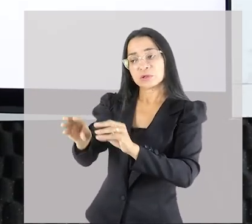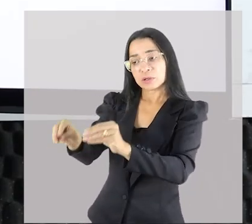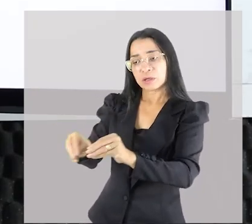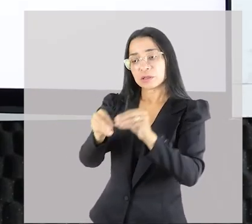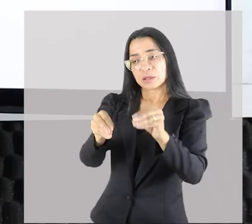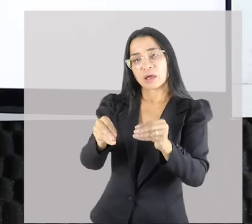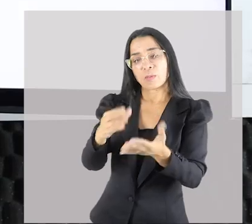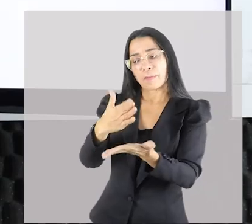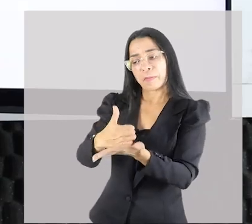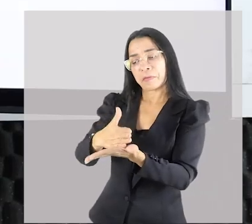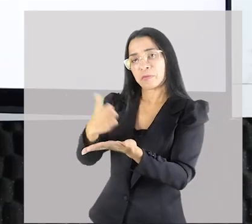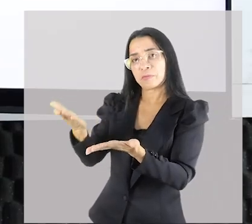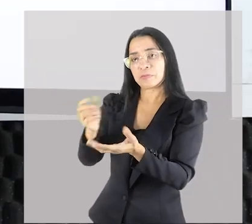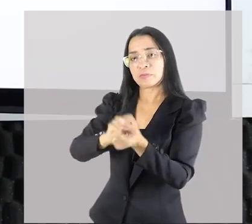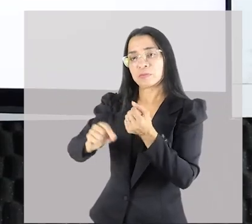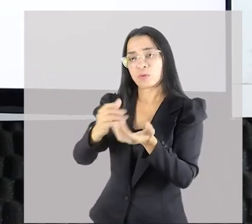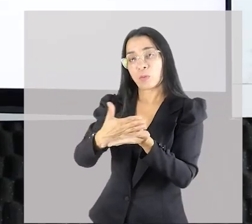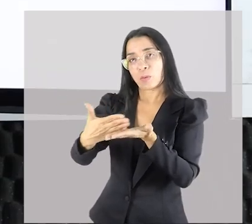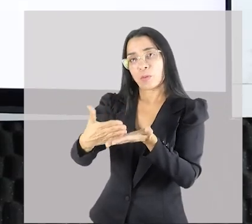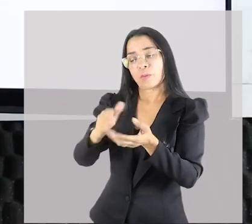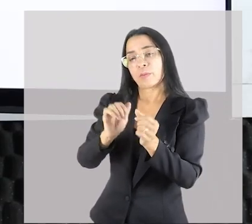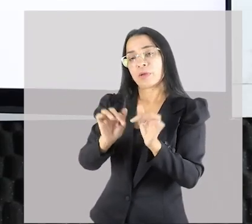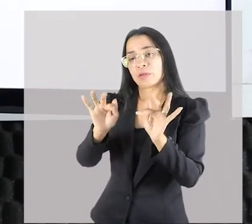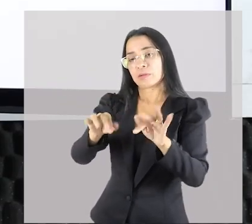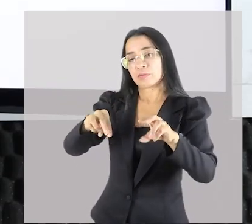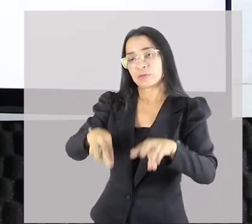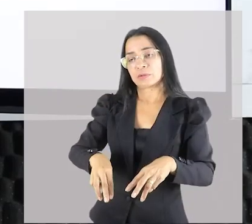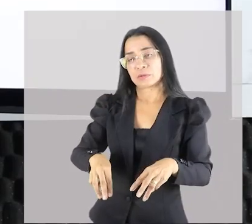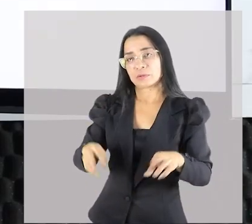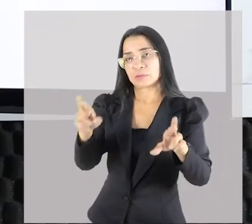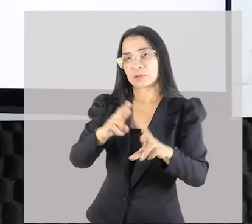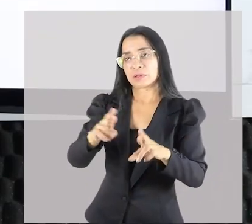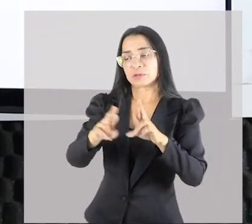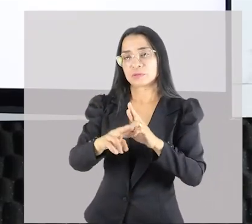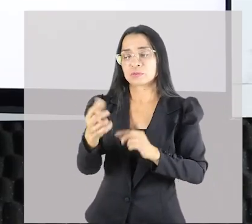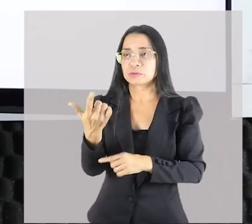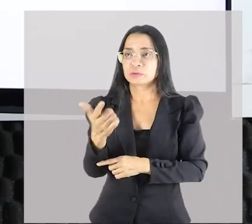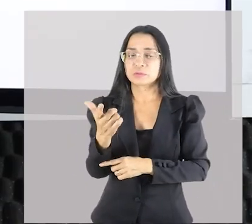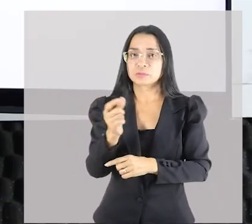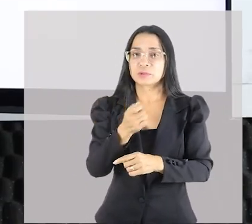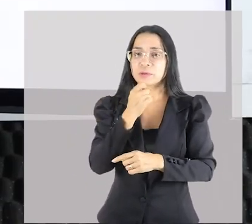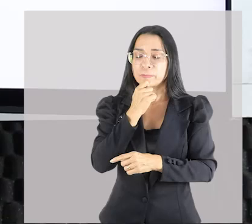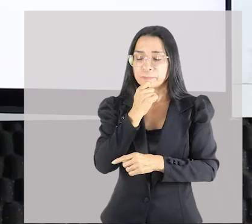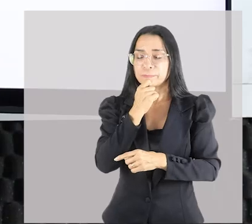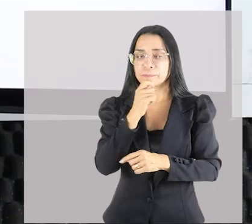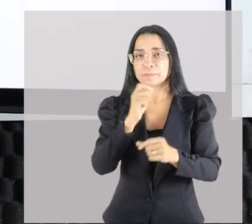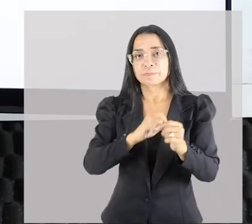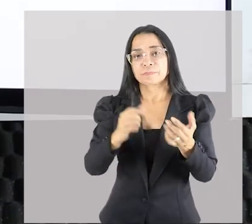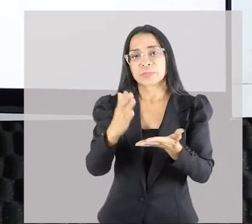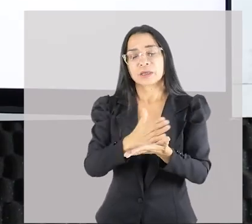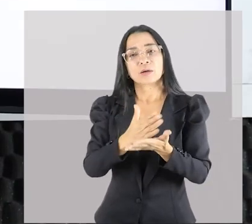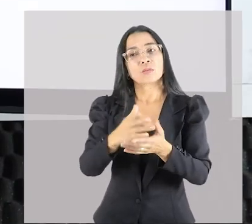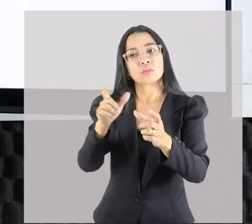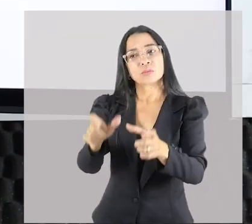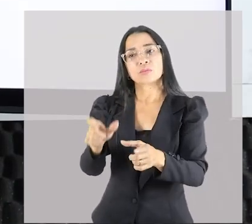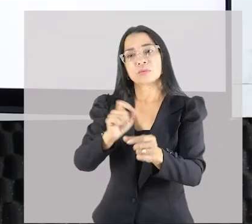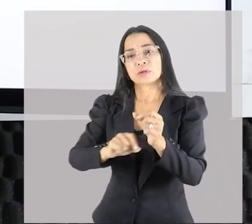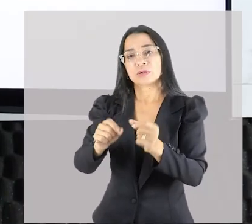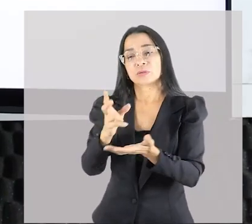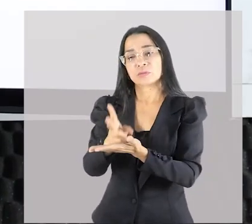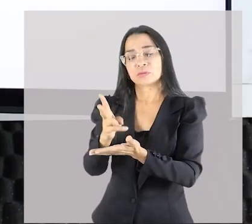ele. Isso começa a ruir. Essas relações não existem. Claro, ainda em alguns lugares se permanece, mas em muitos